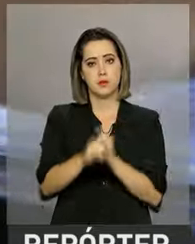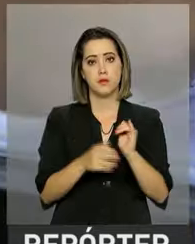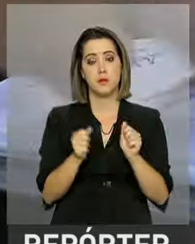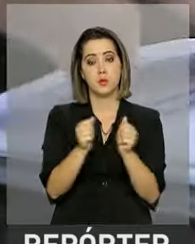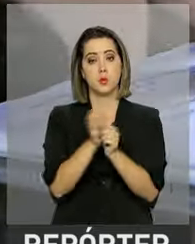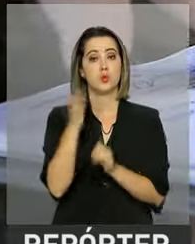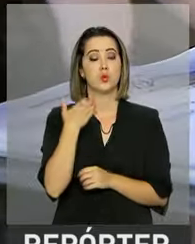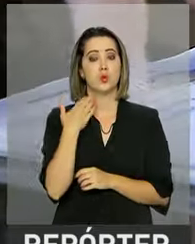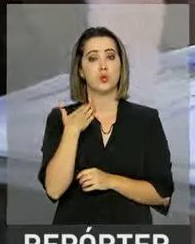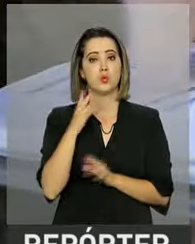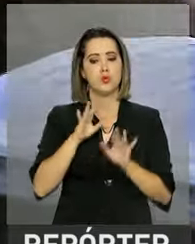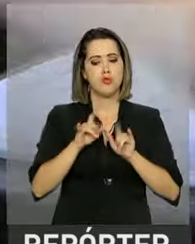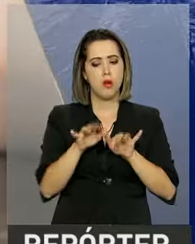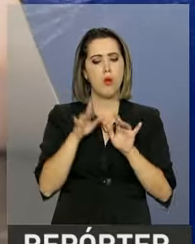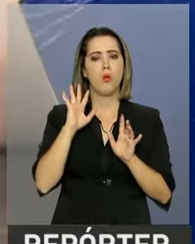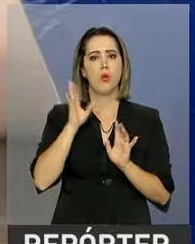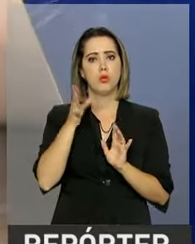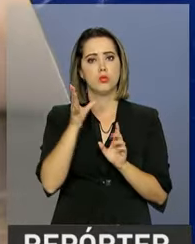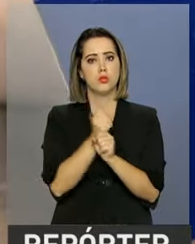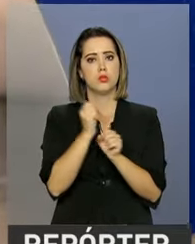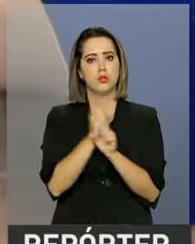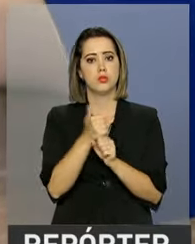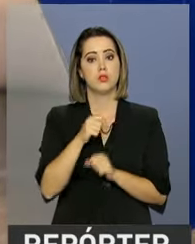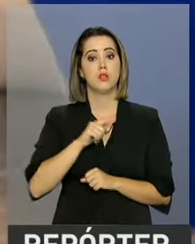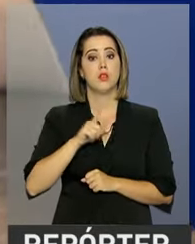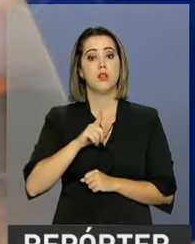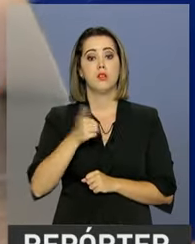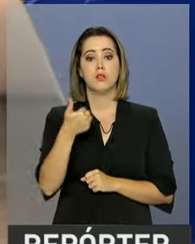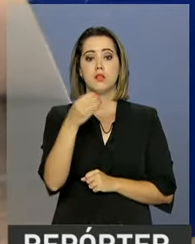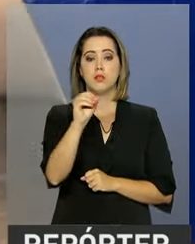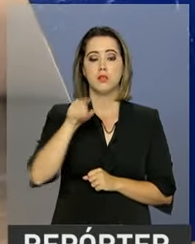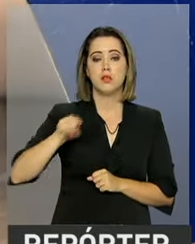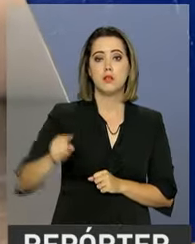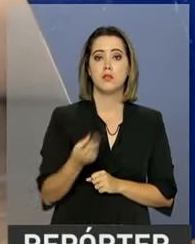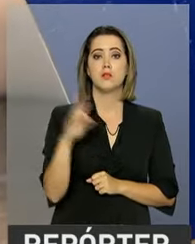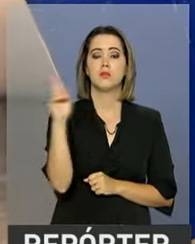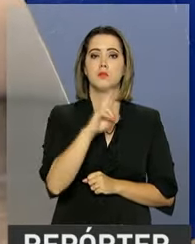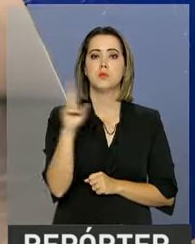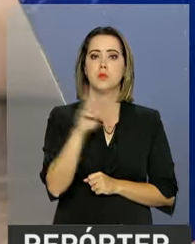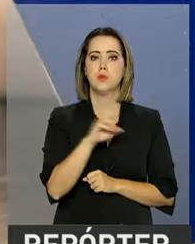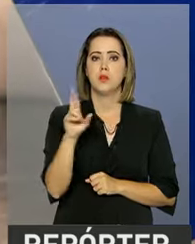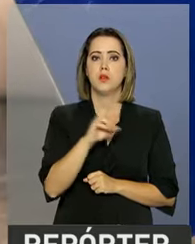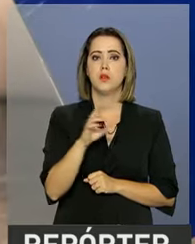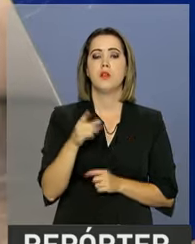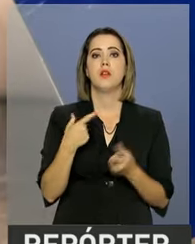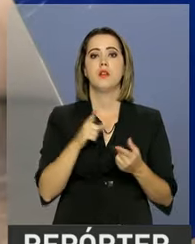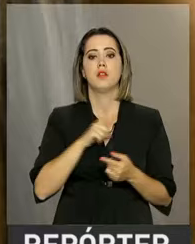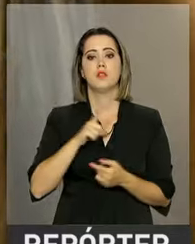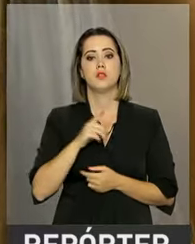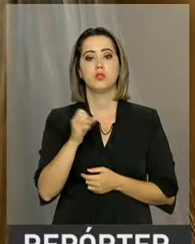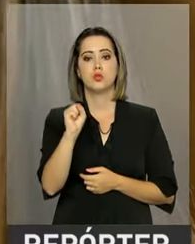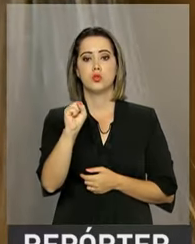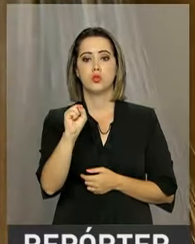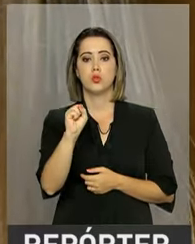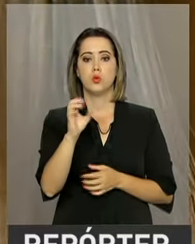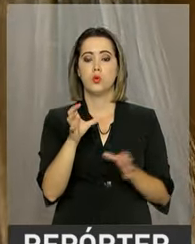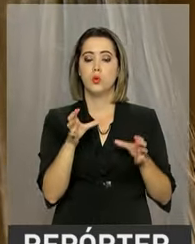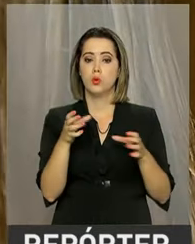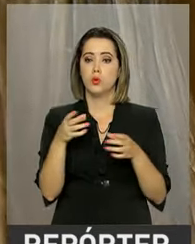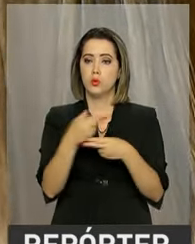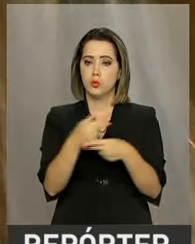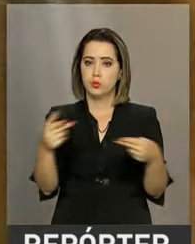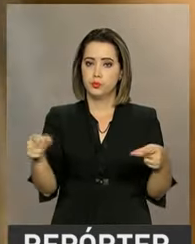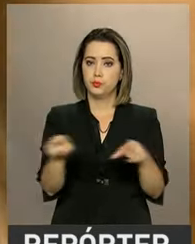o banco e fez os cálculos tem R 10.000 para receber de oito contas inativas ela diz que o